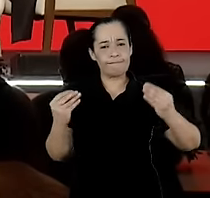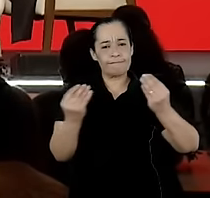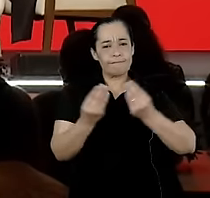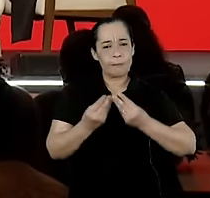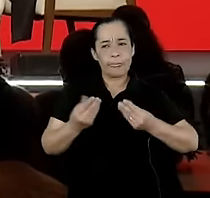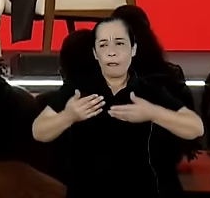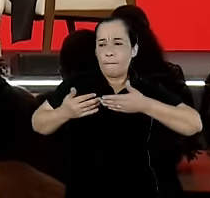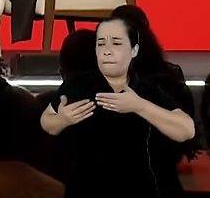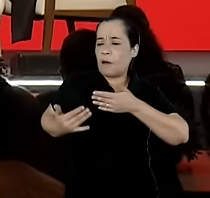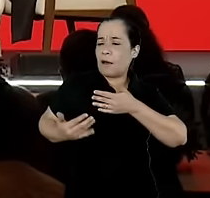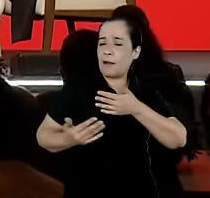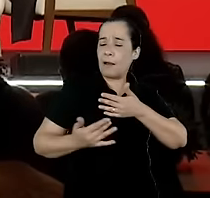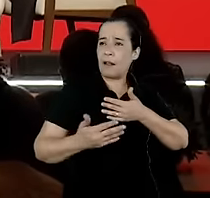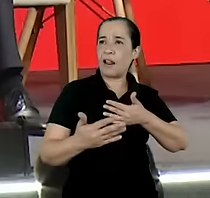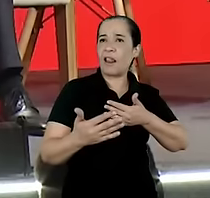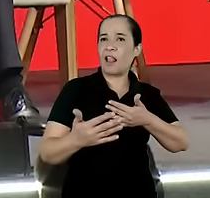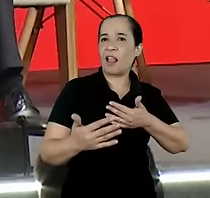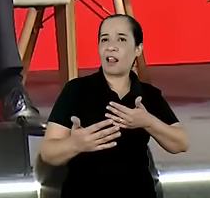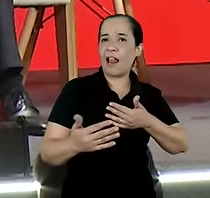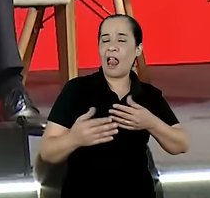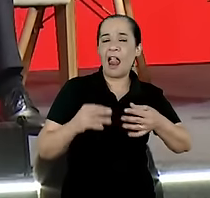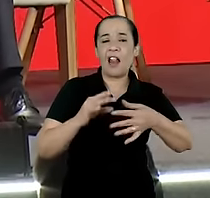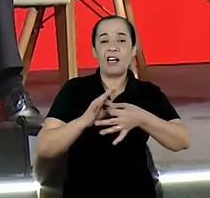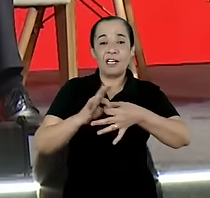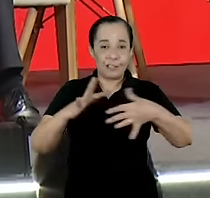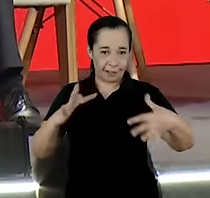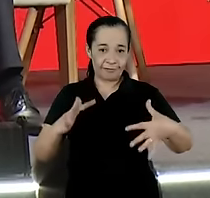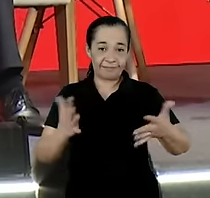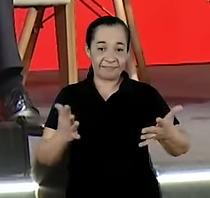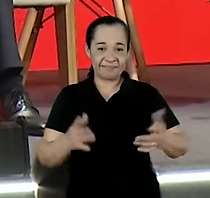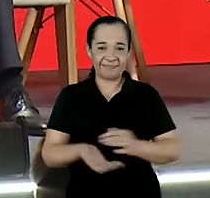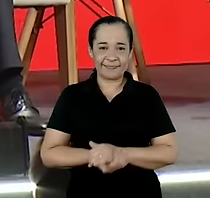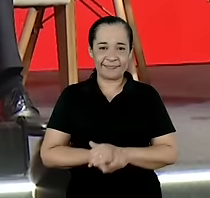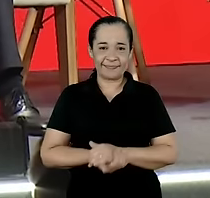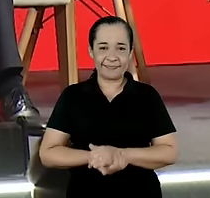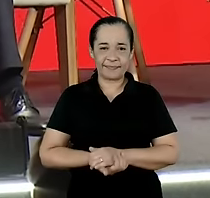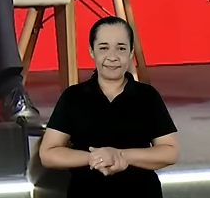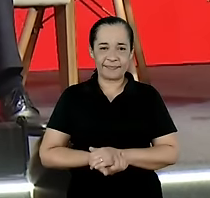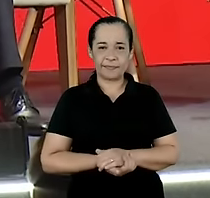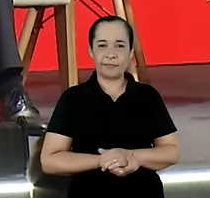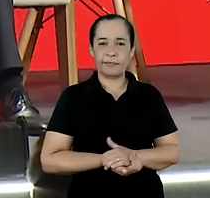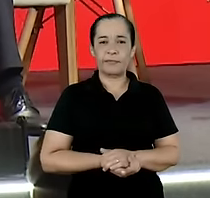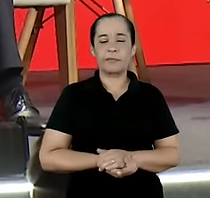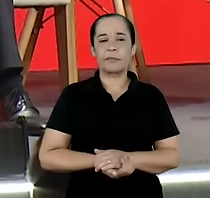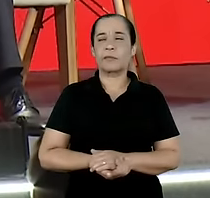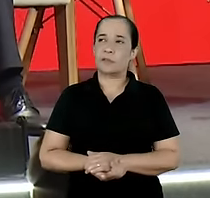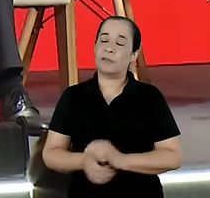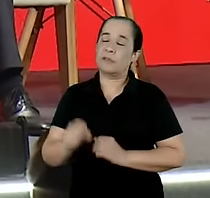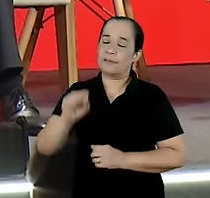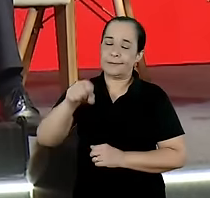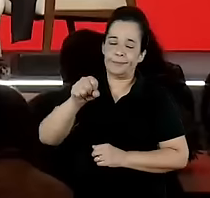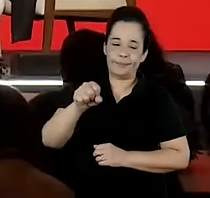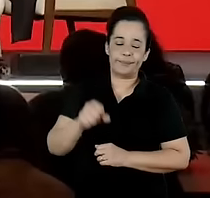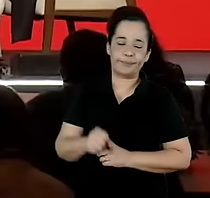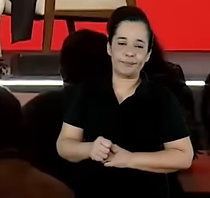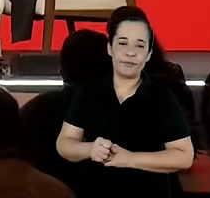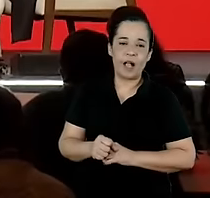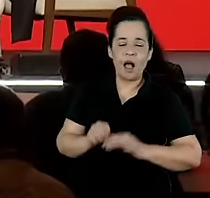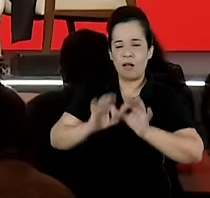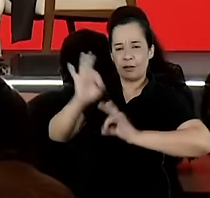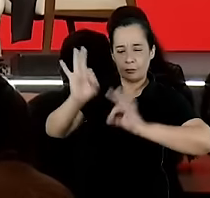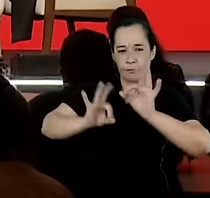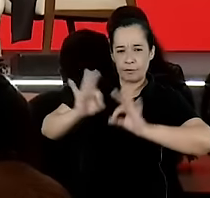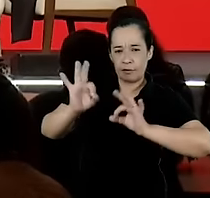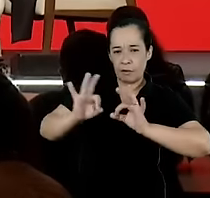Ah mais desimpedida digamos assim Eh claro que a grande reforma nesse sentido e a grande